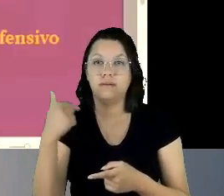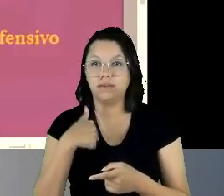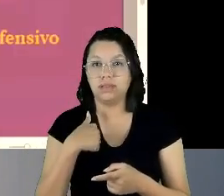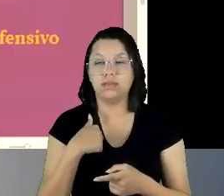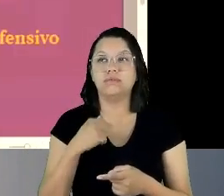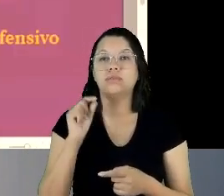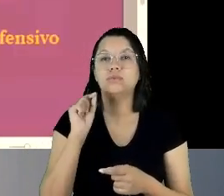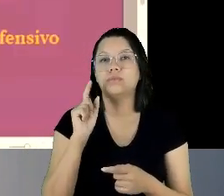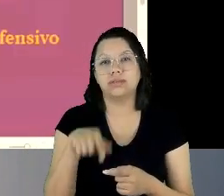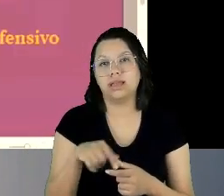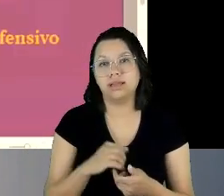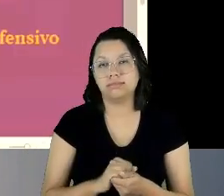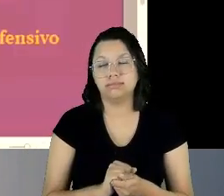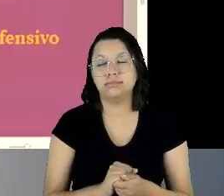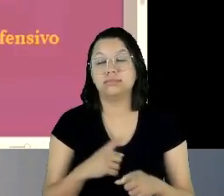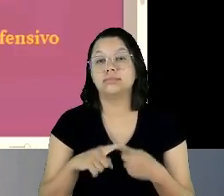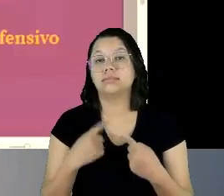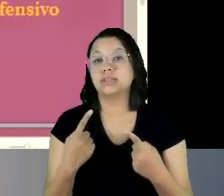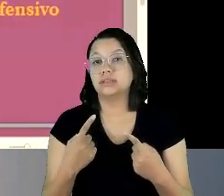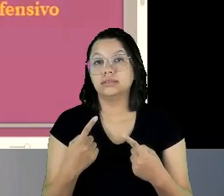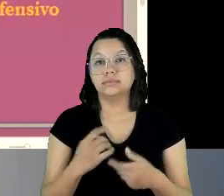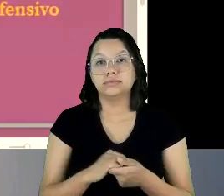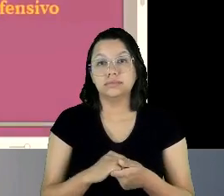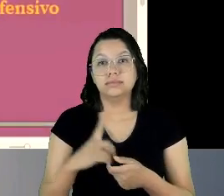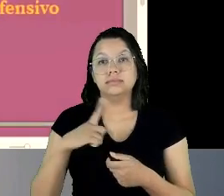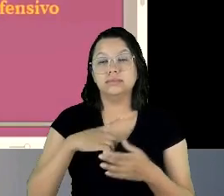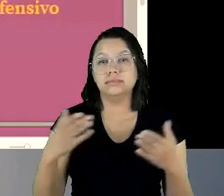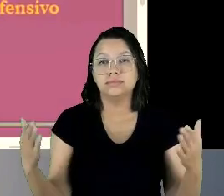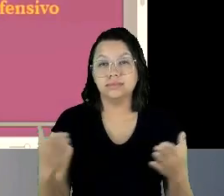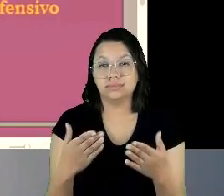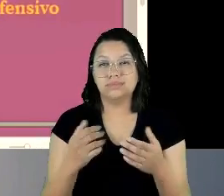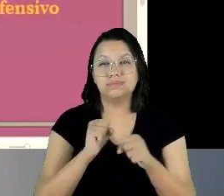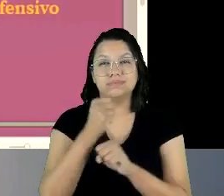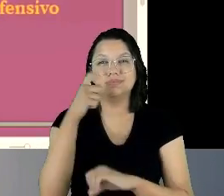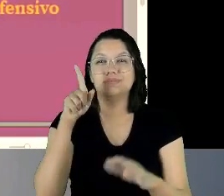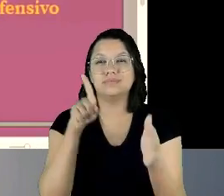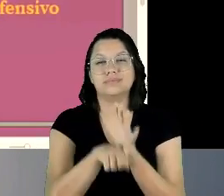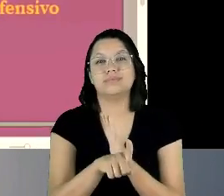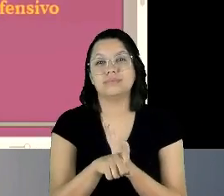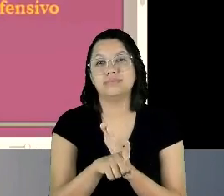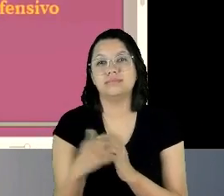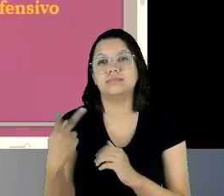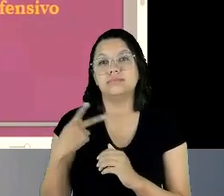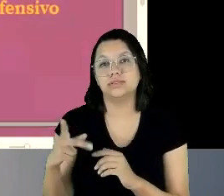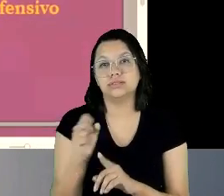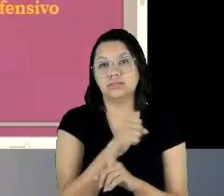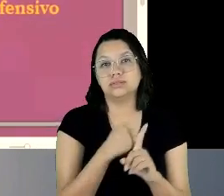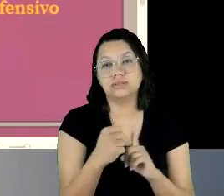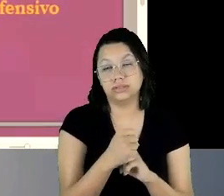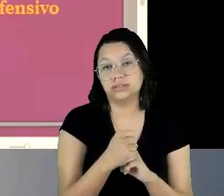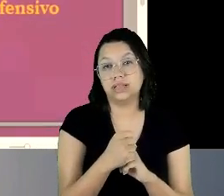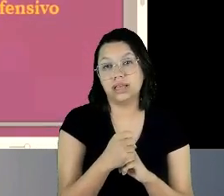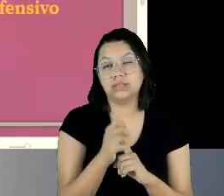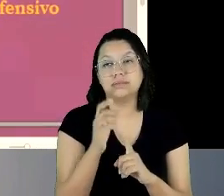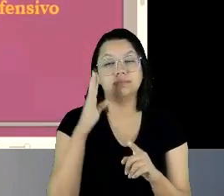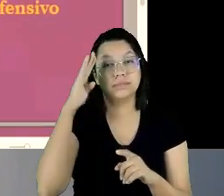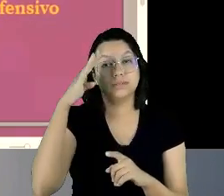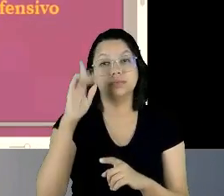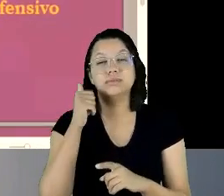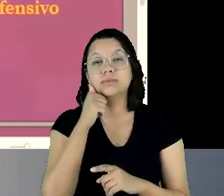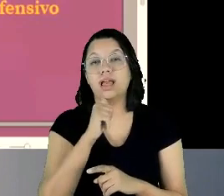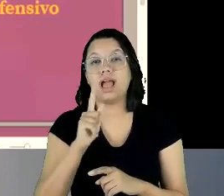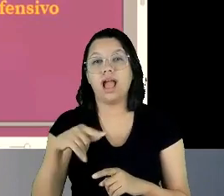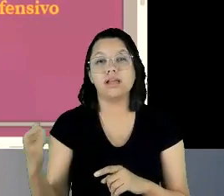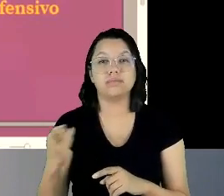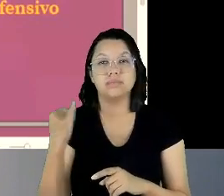eu do que se trata, mas a gente tem essa grande questão que é, para nós, a sociedade civil, e principalmente mulheres,